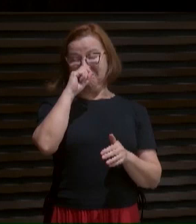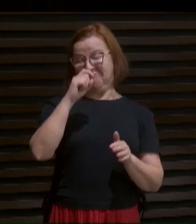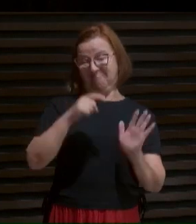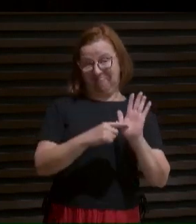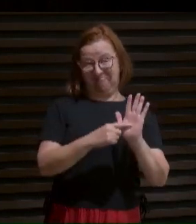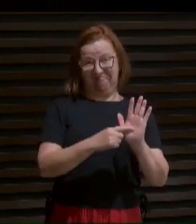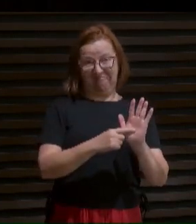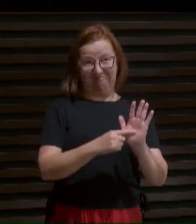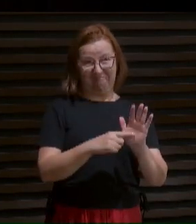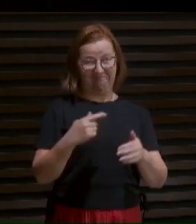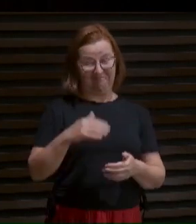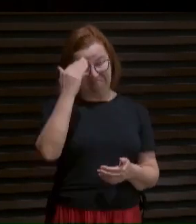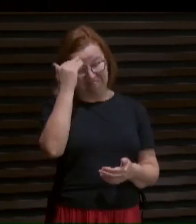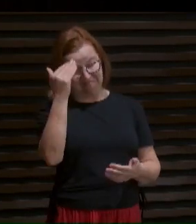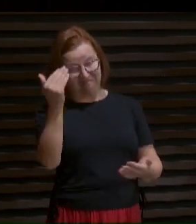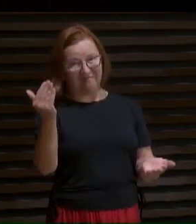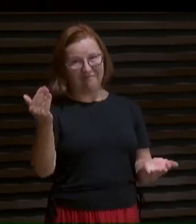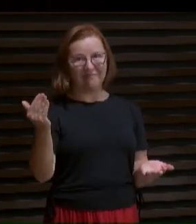no seu sucesso,